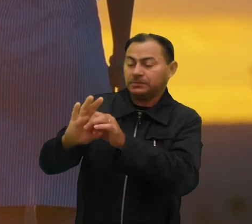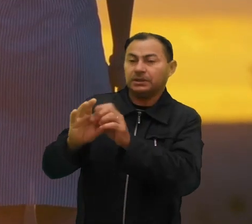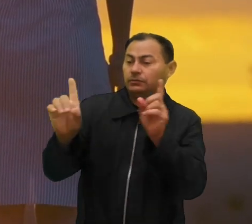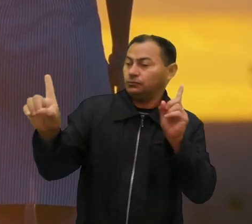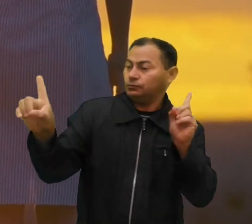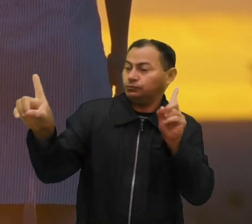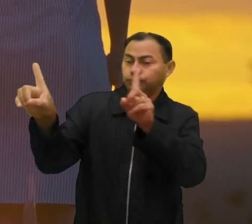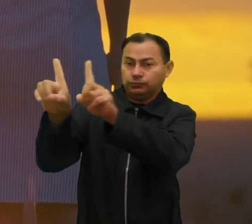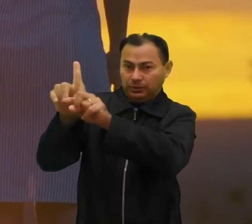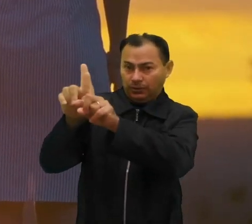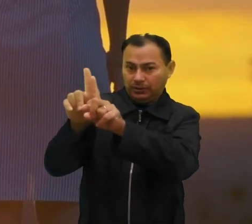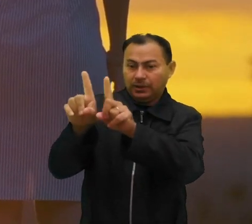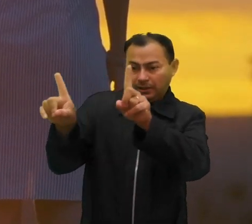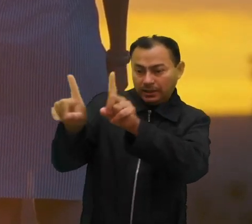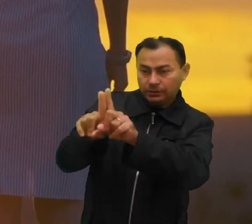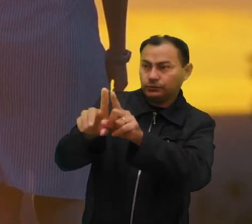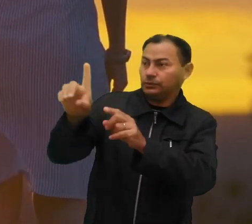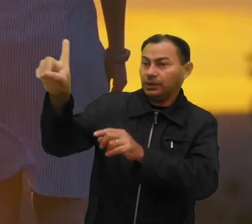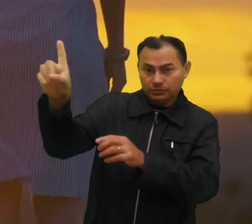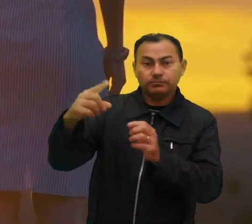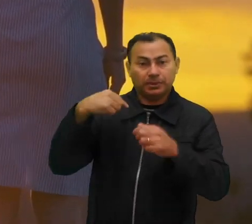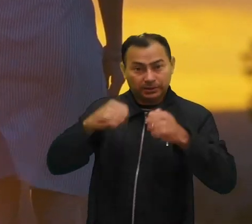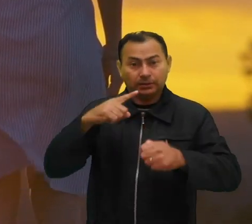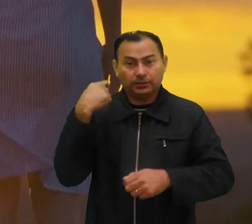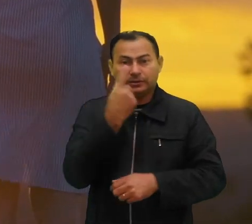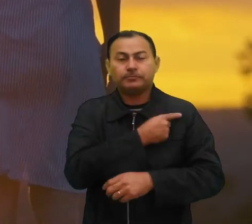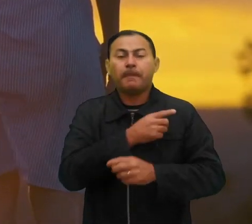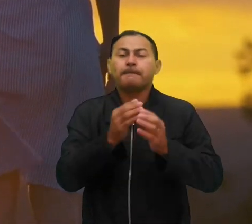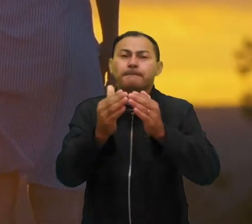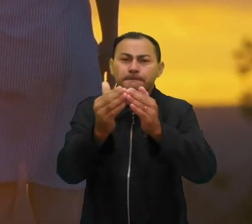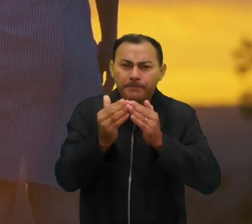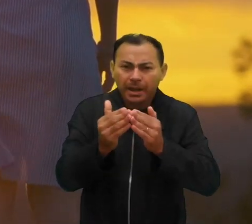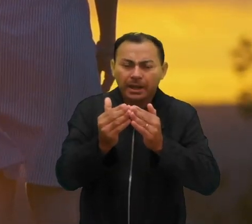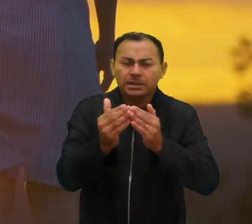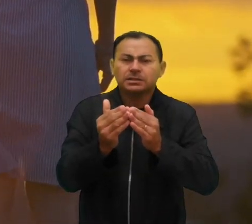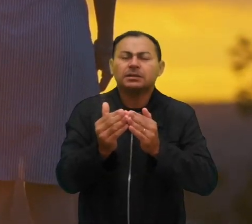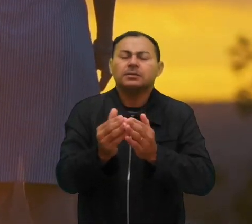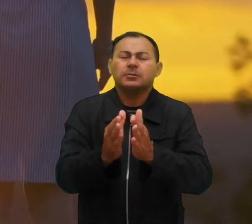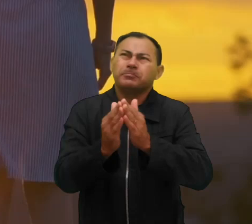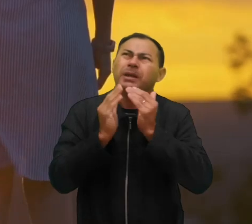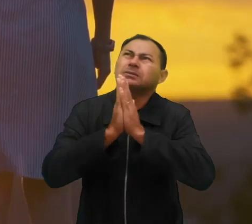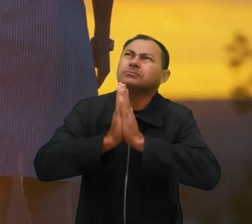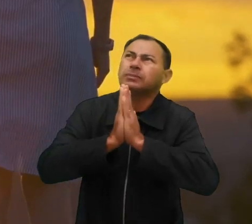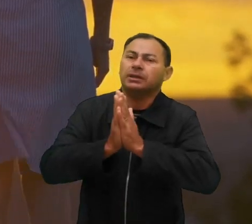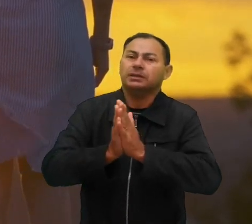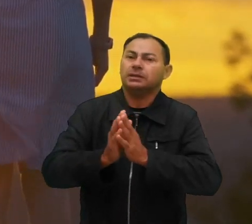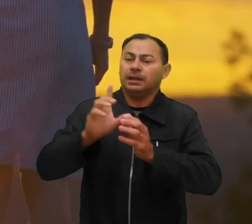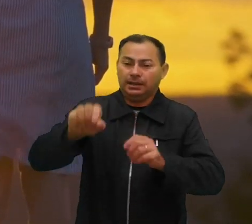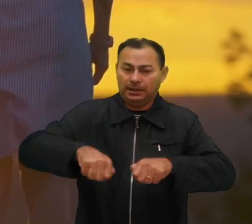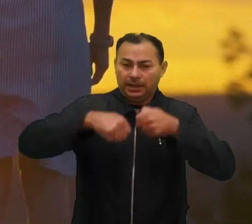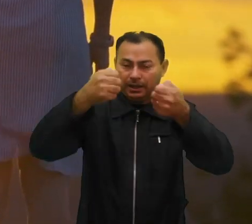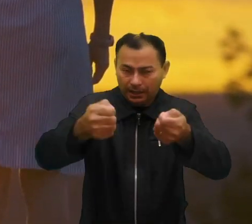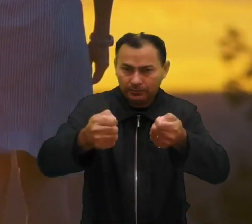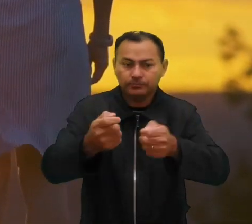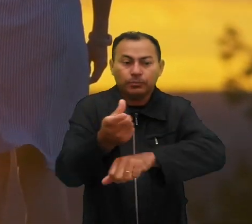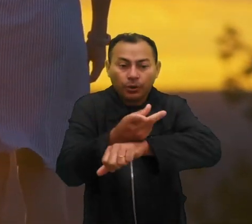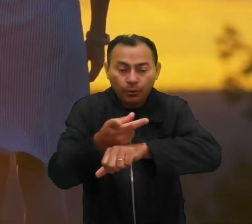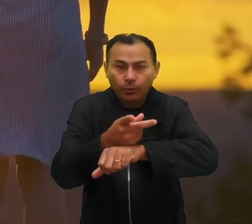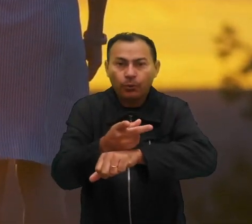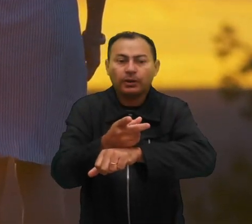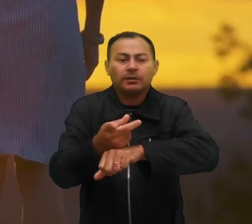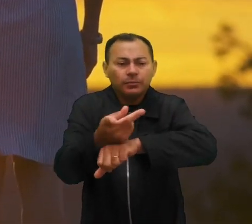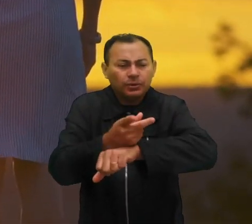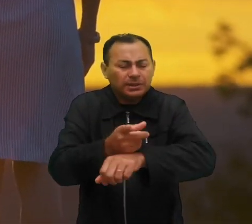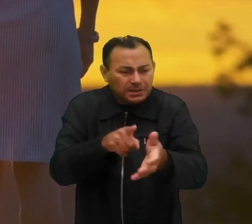Ele, aproximar-se. Peçam, um pedido intenso, e lhes será dado, busquem,